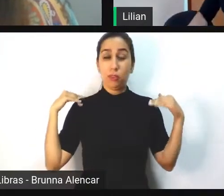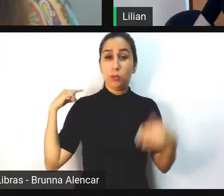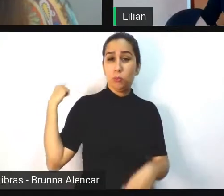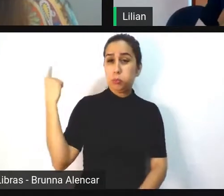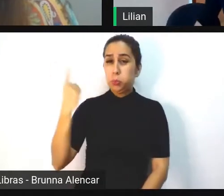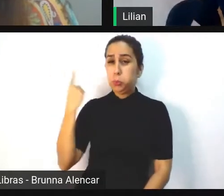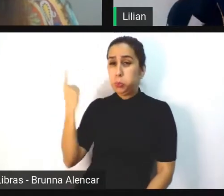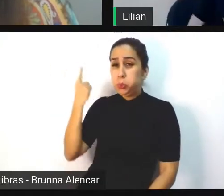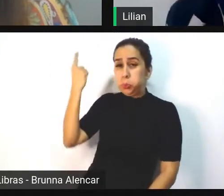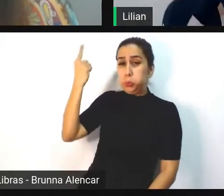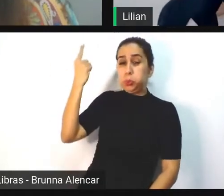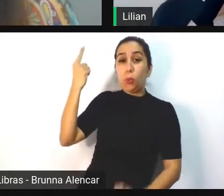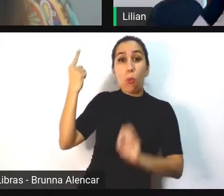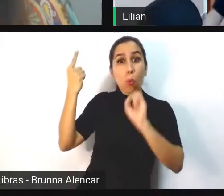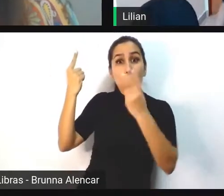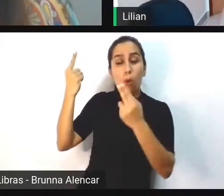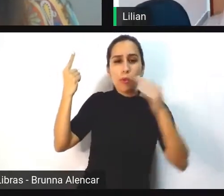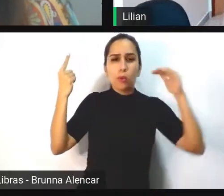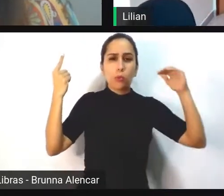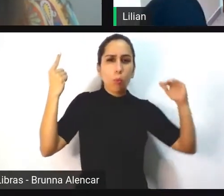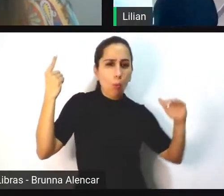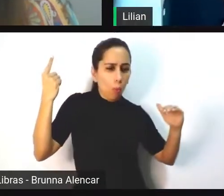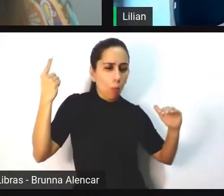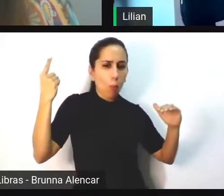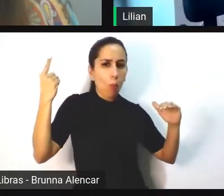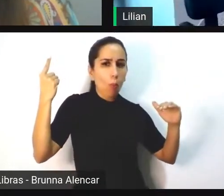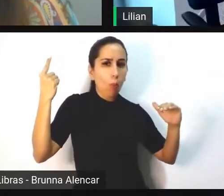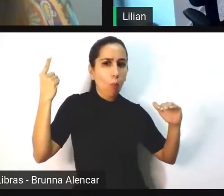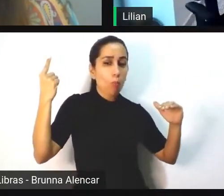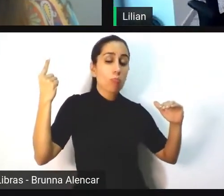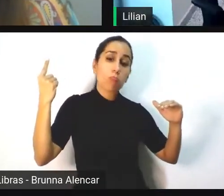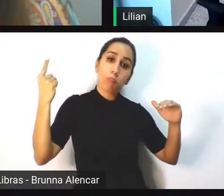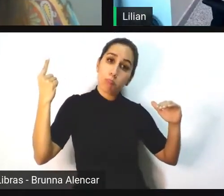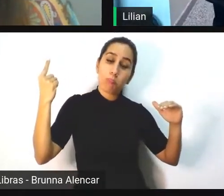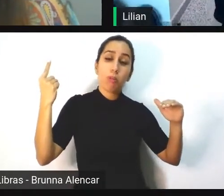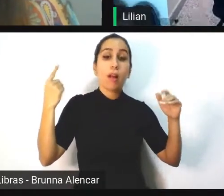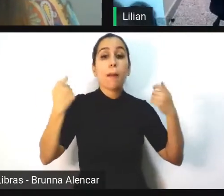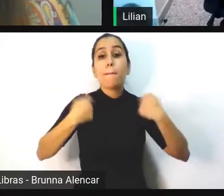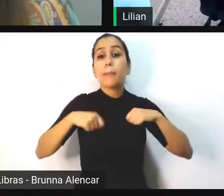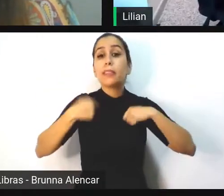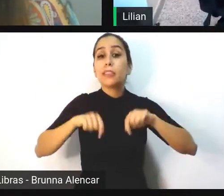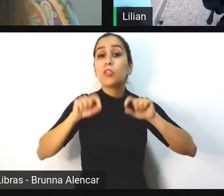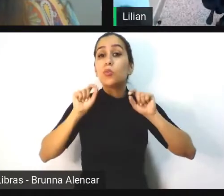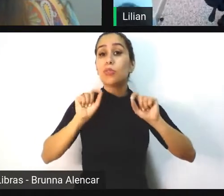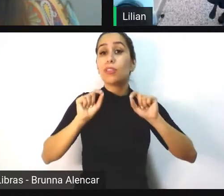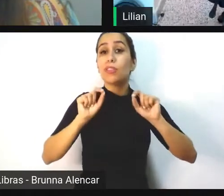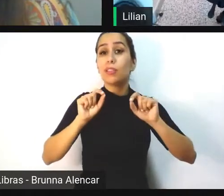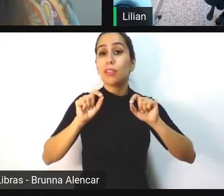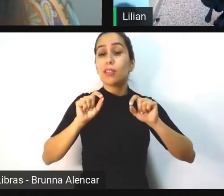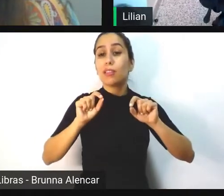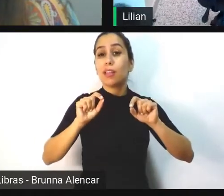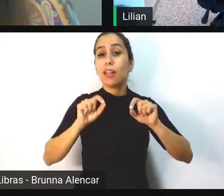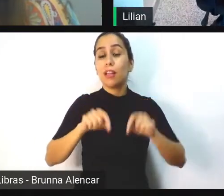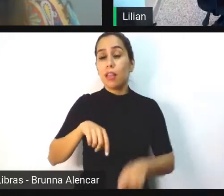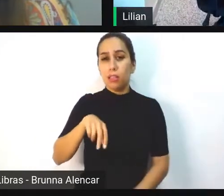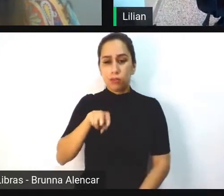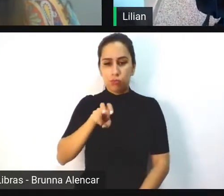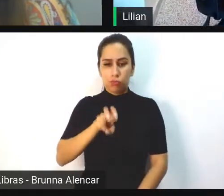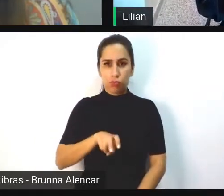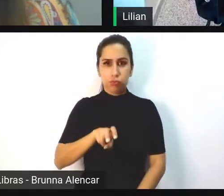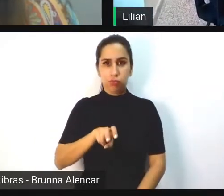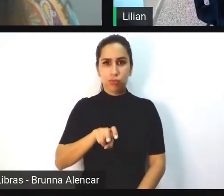ou muito baixa, é necessário que o assento ele regule em